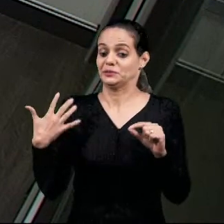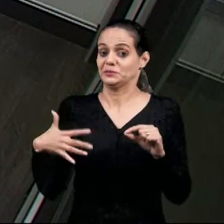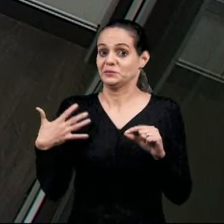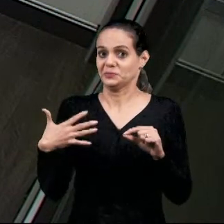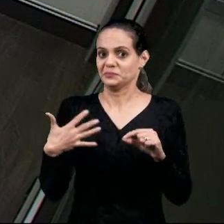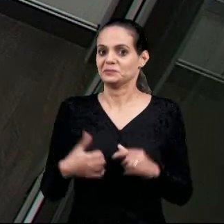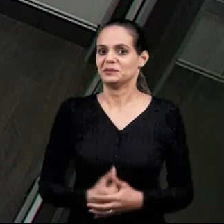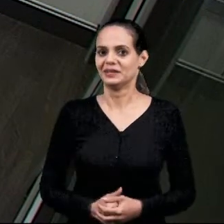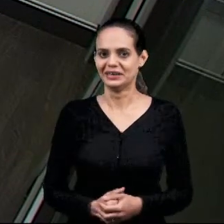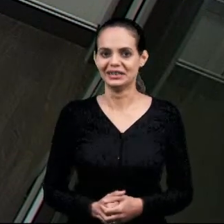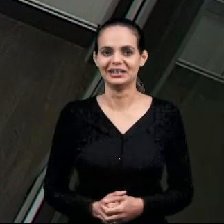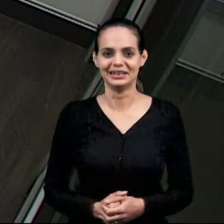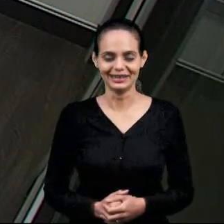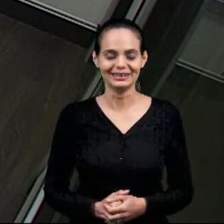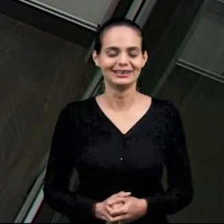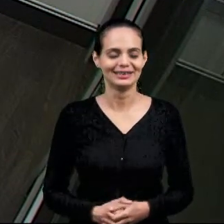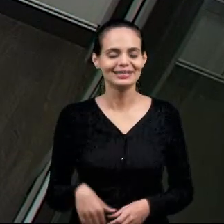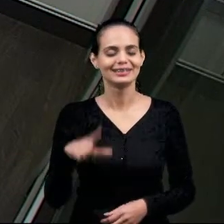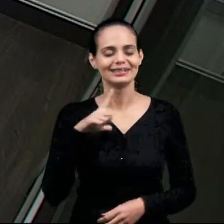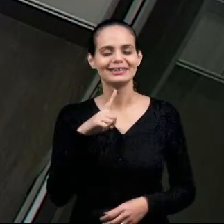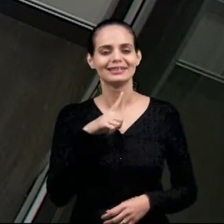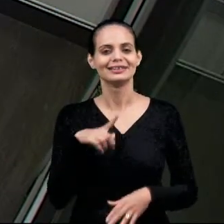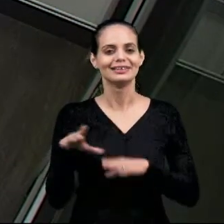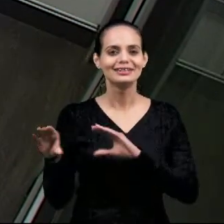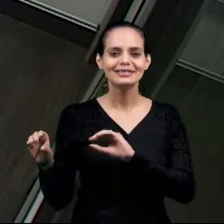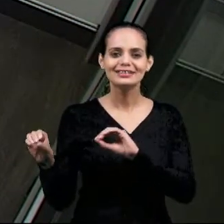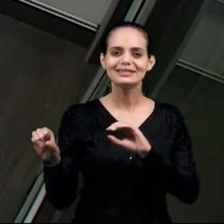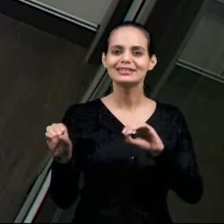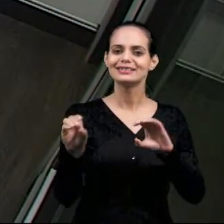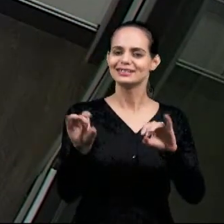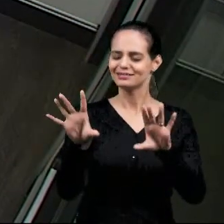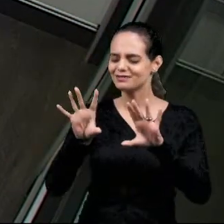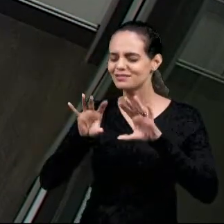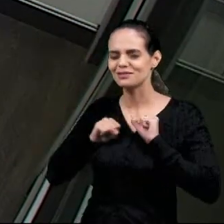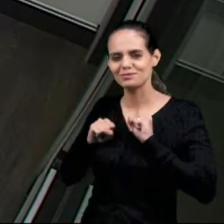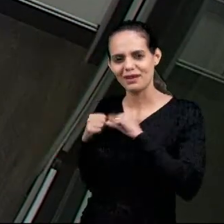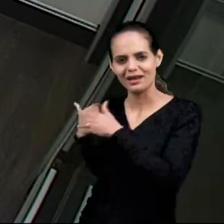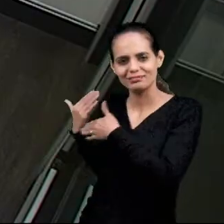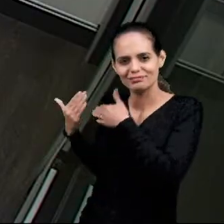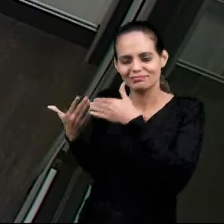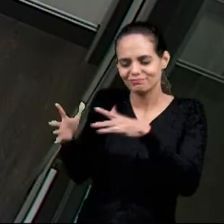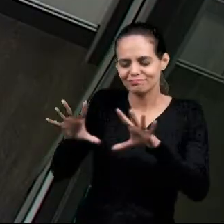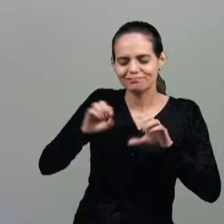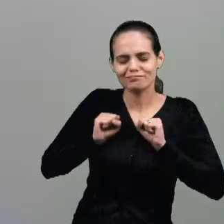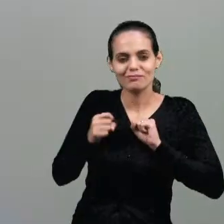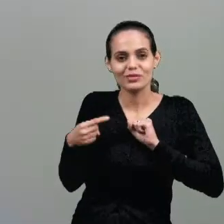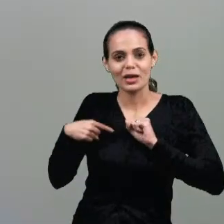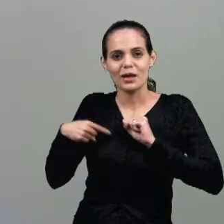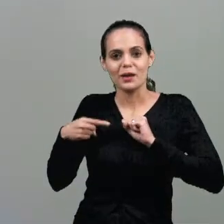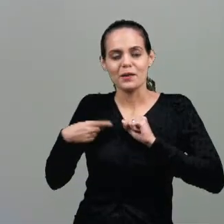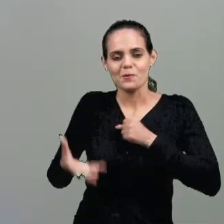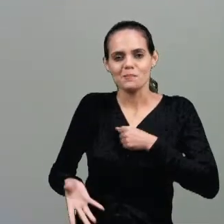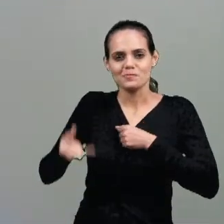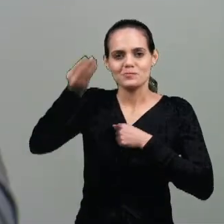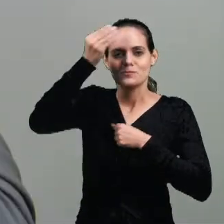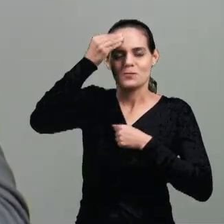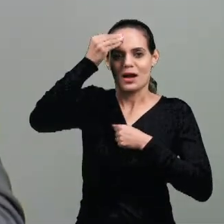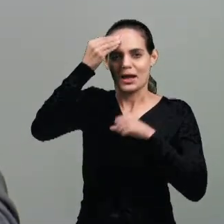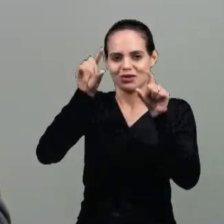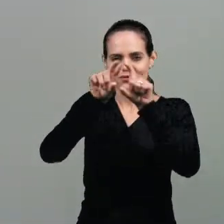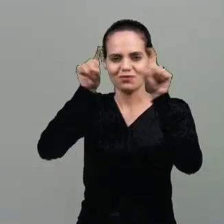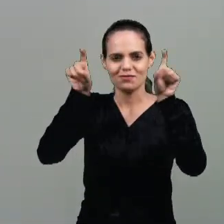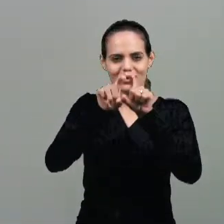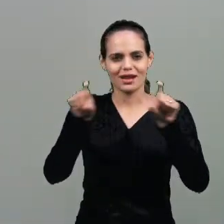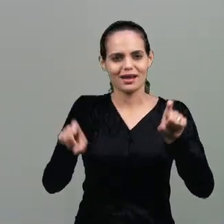e ficam os ensinos, ficam expressões, eu guardo comigo expressões de